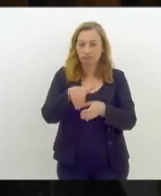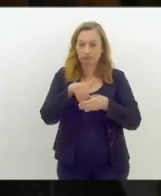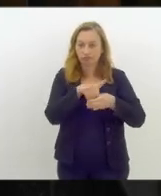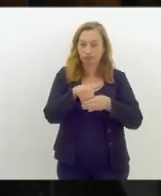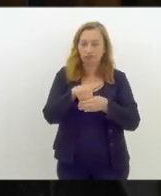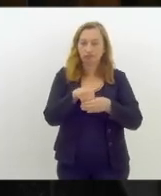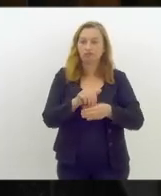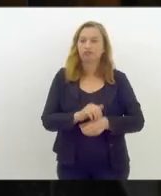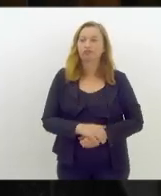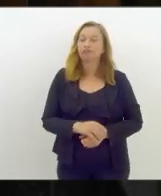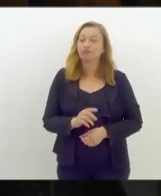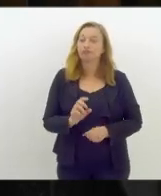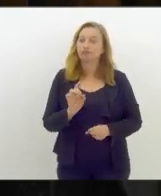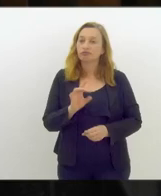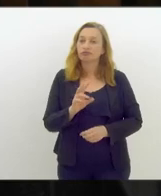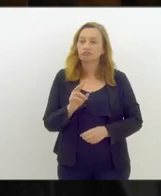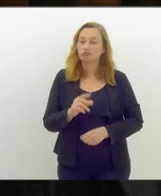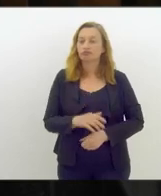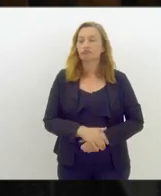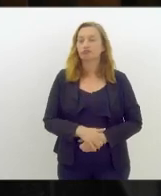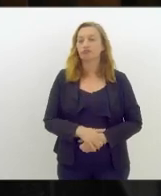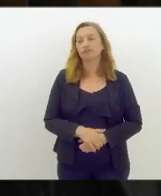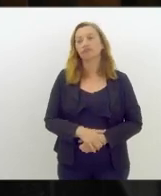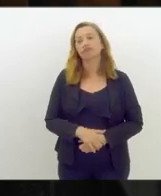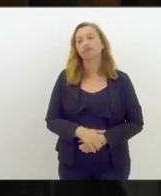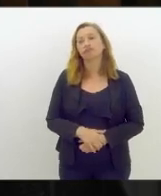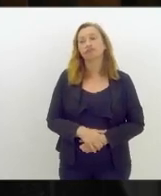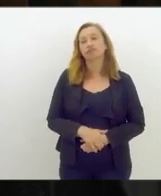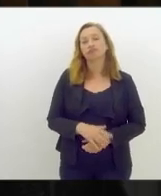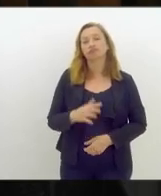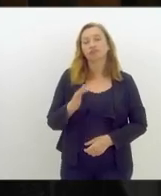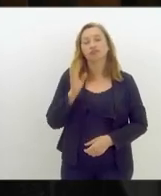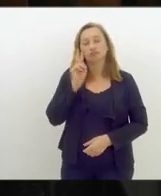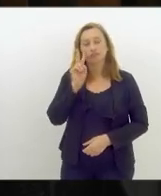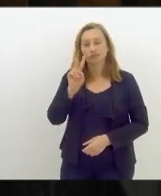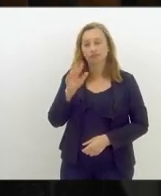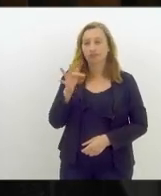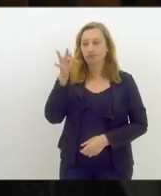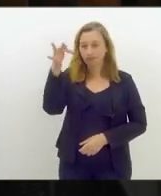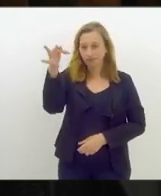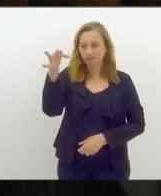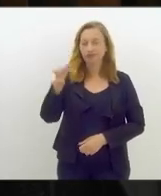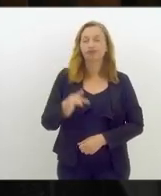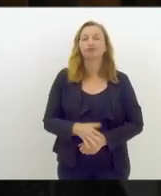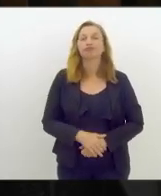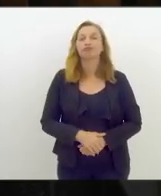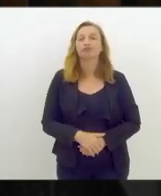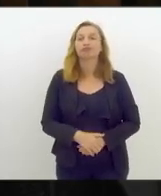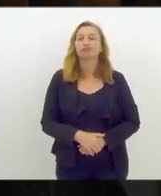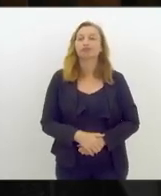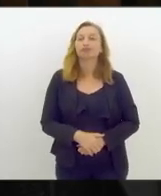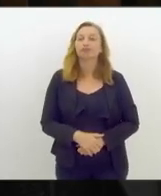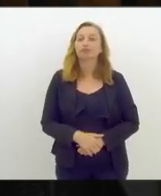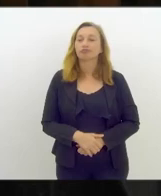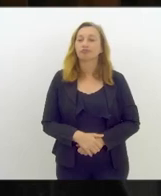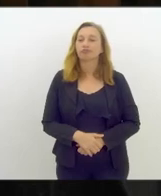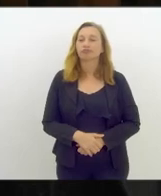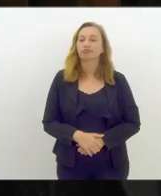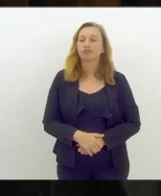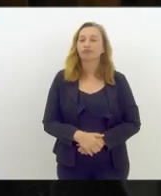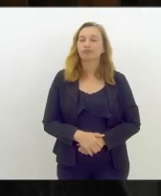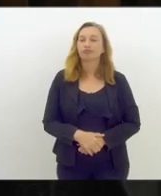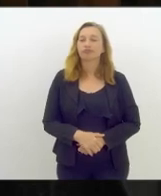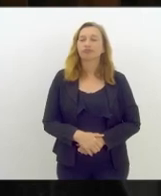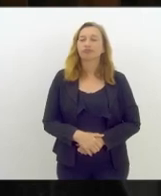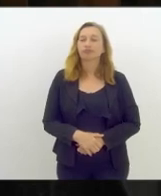nos resta um olhar para frente. E esse olhar para frente